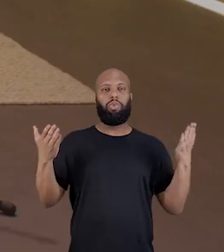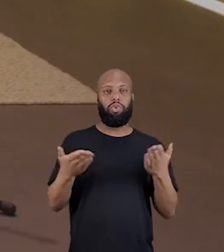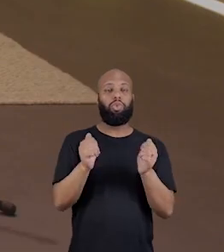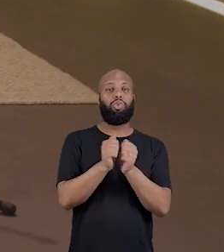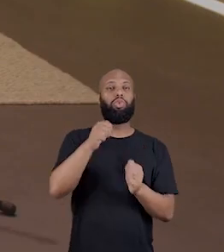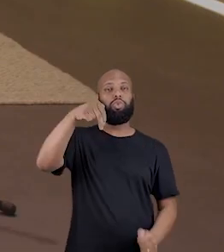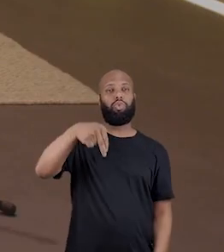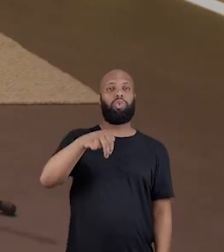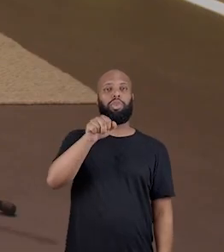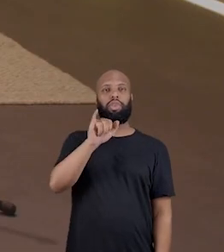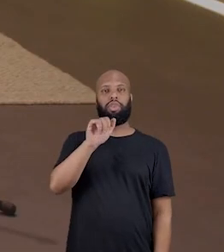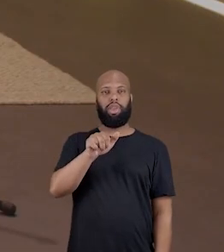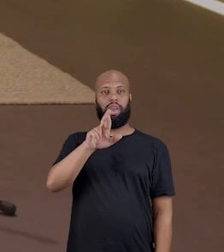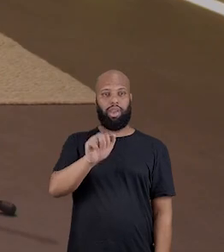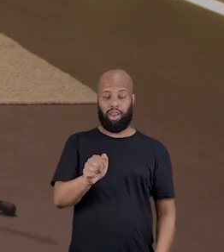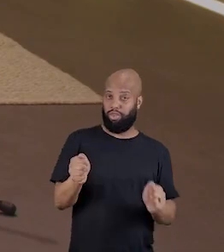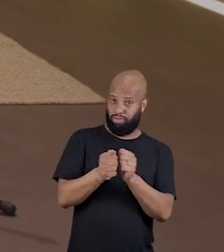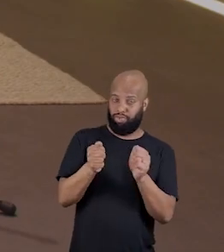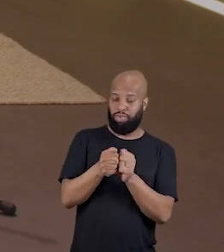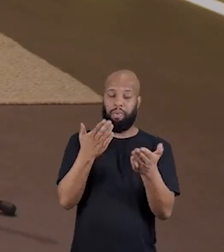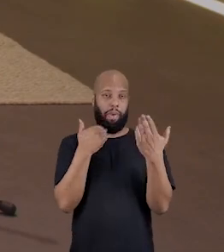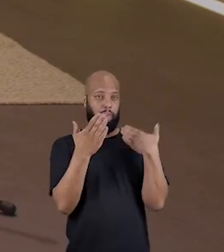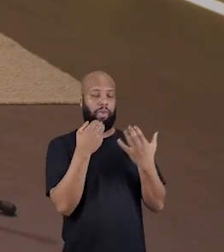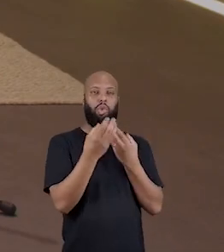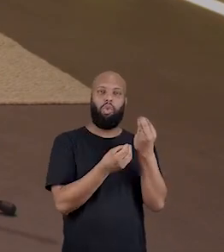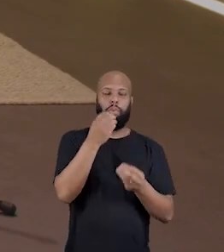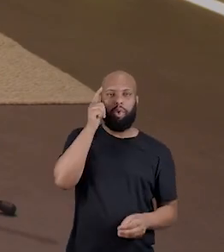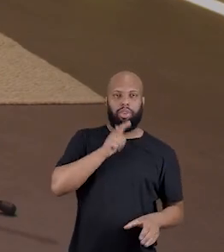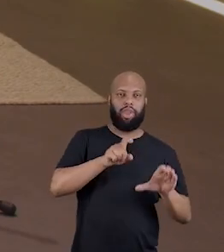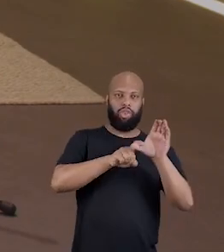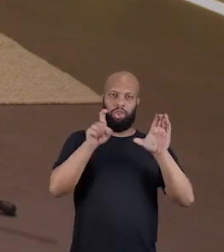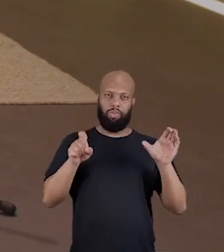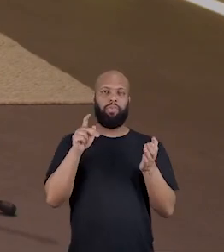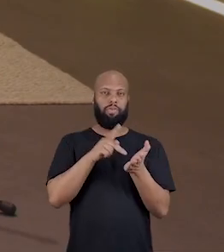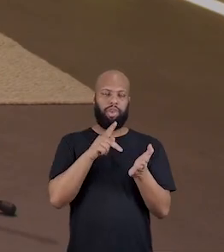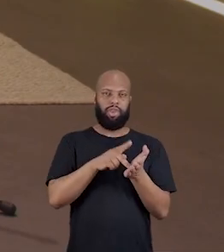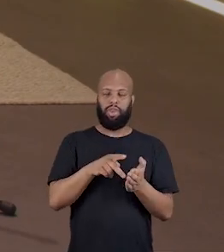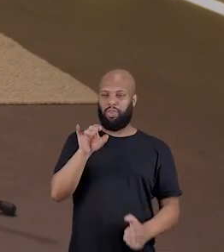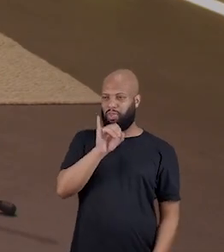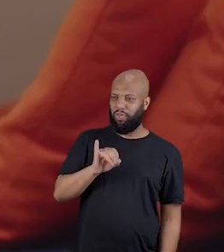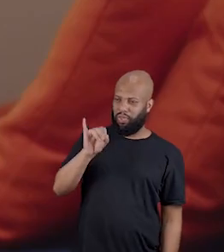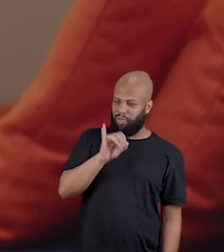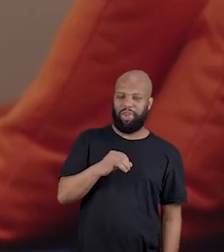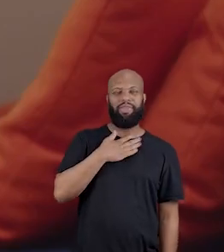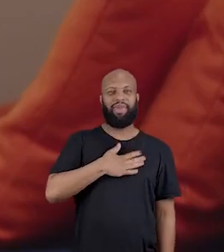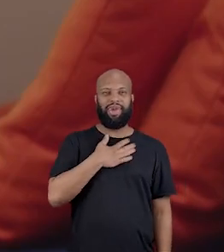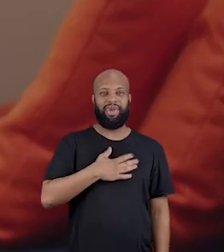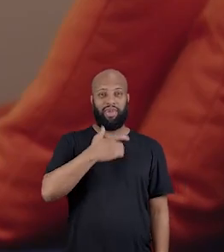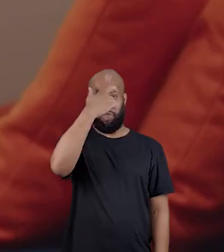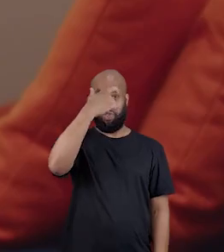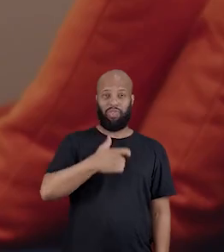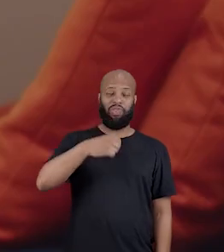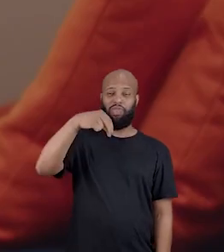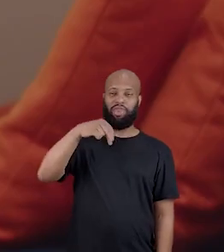né? Hoje eu tô com a Nayara aqui e a gente vai bater um papo sobre como a gente aplica a autonomia de fato na prática. Oi, Fê, que prazer